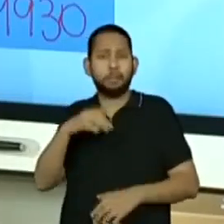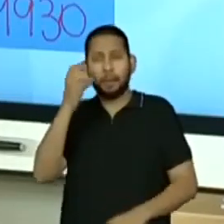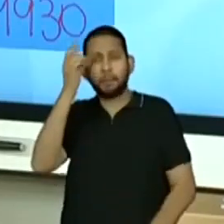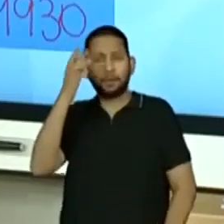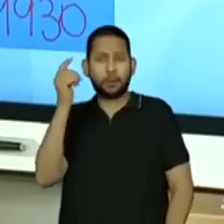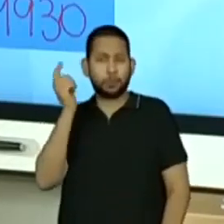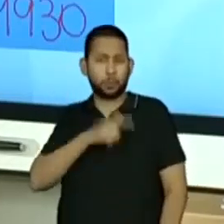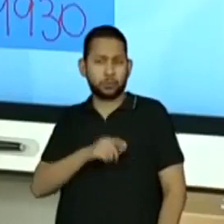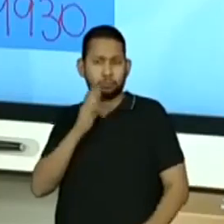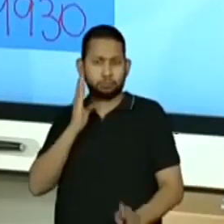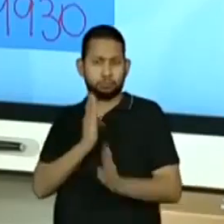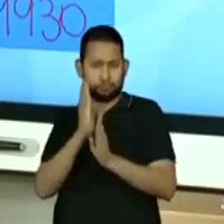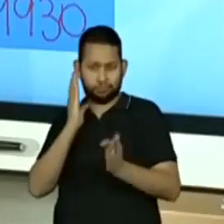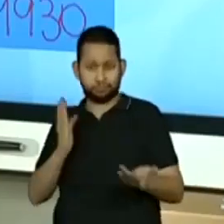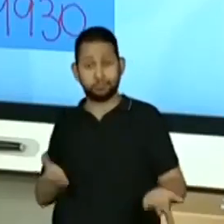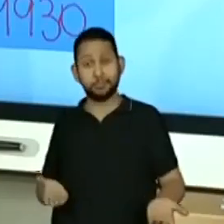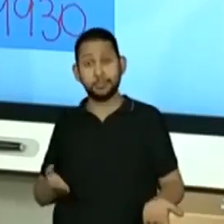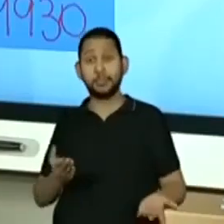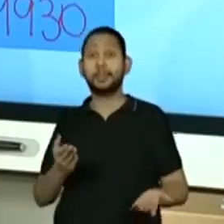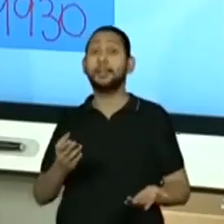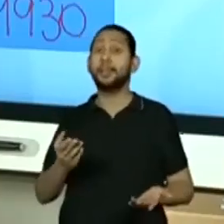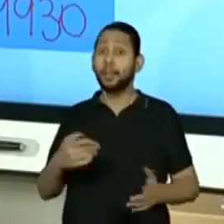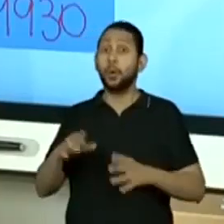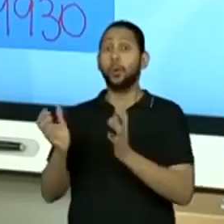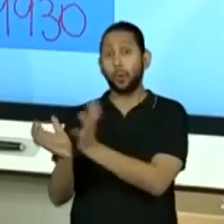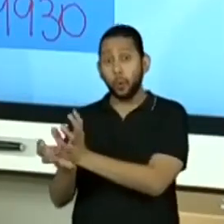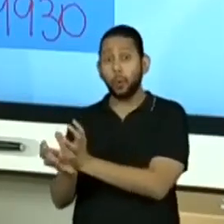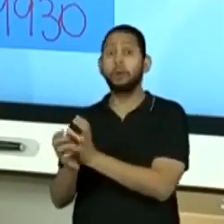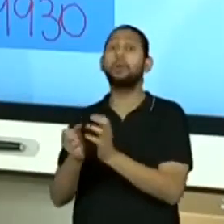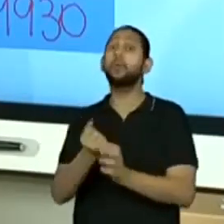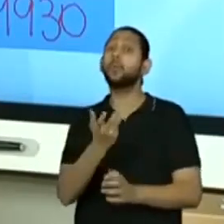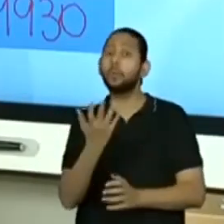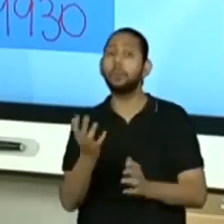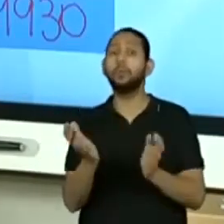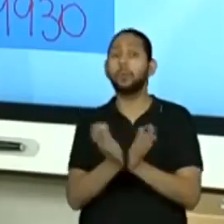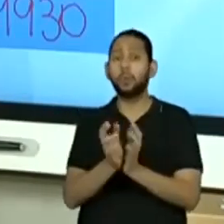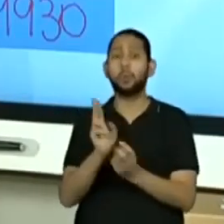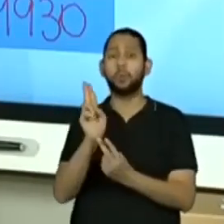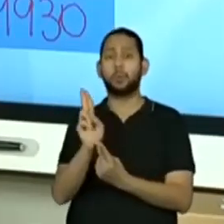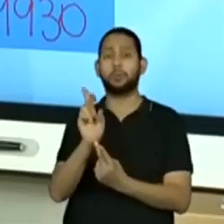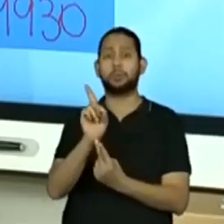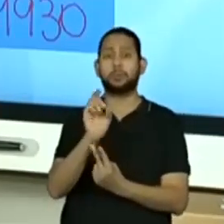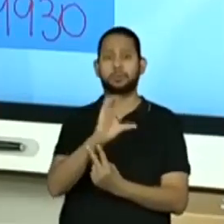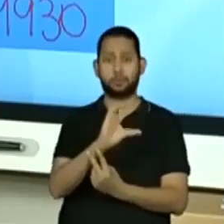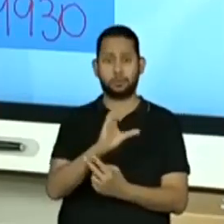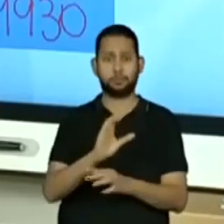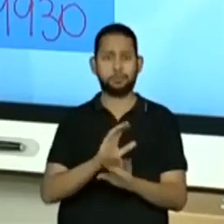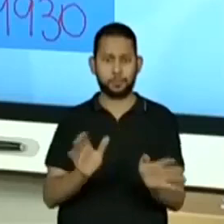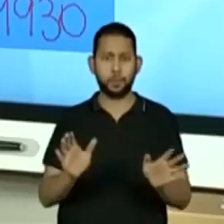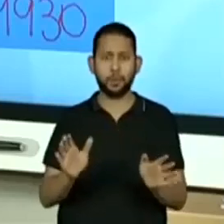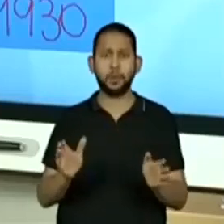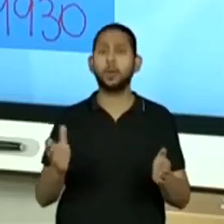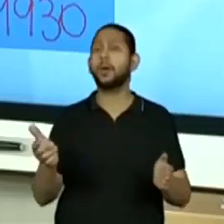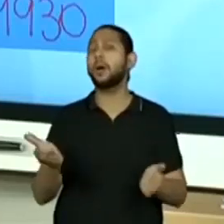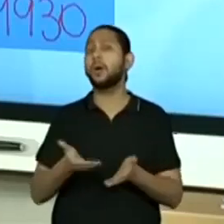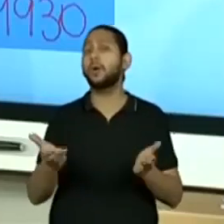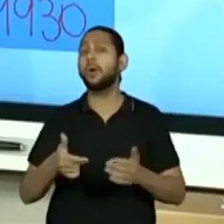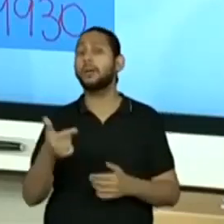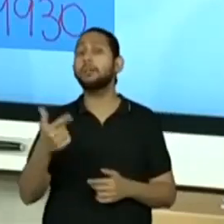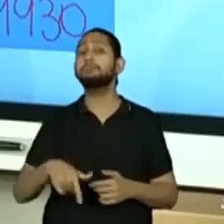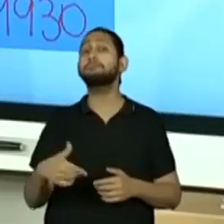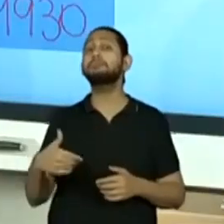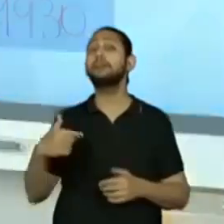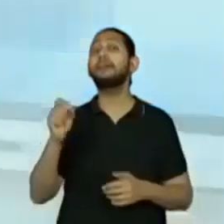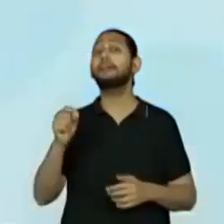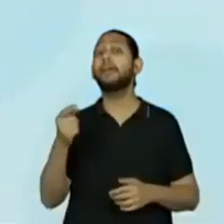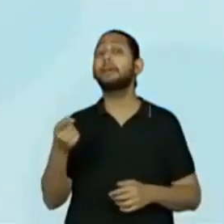fácil a identificação das classes e das ordens, ok? Então, reparem aí, o próximo nessa